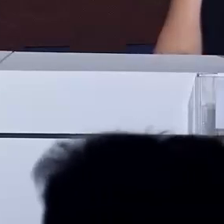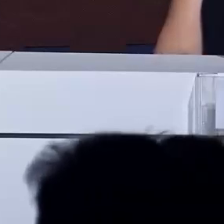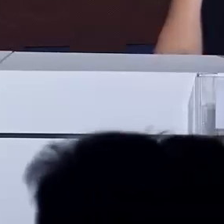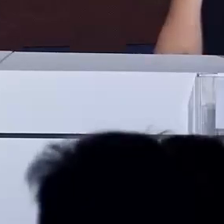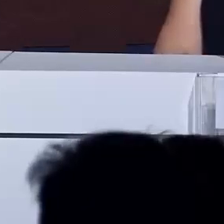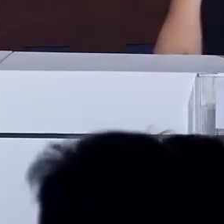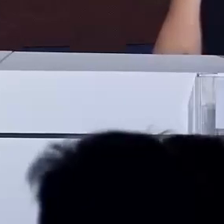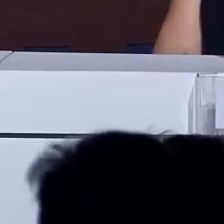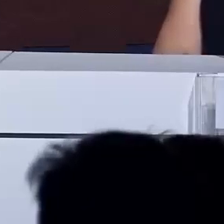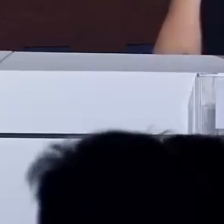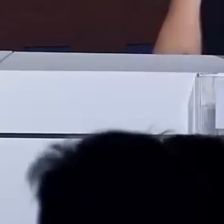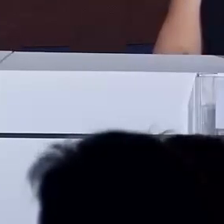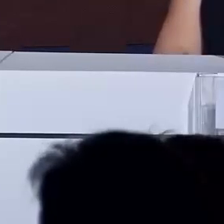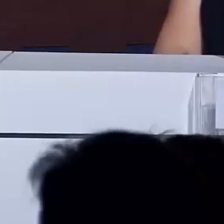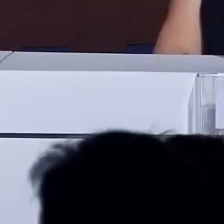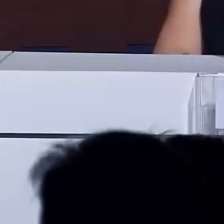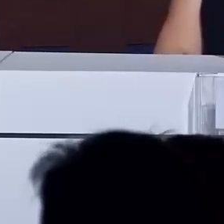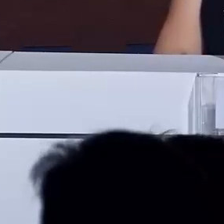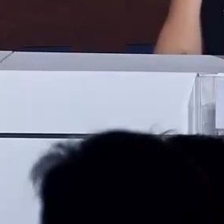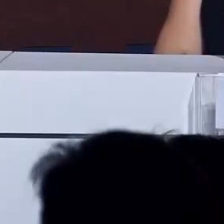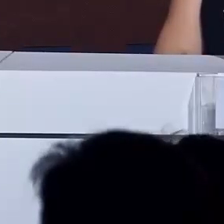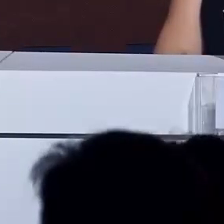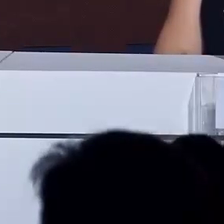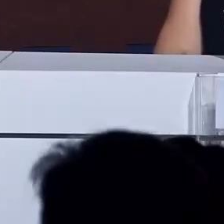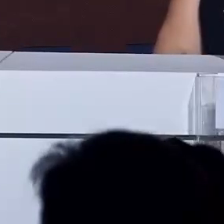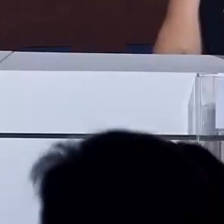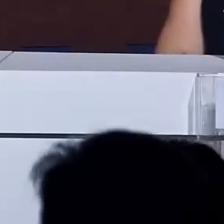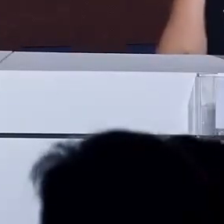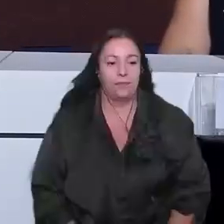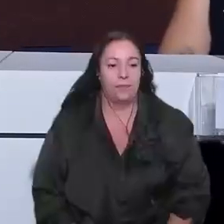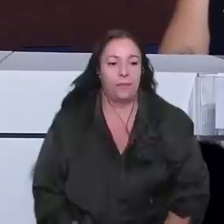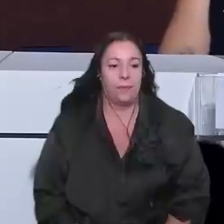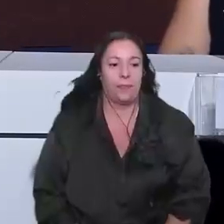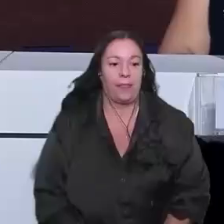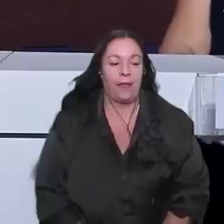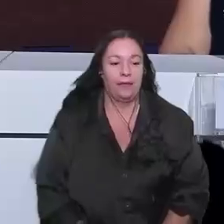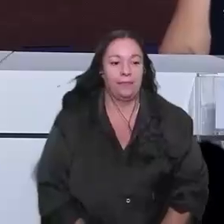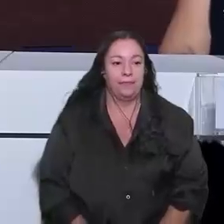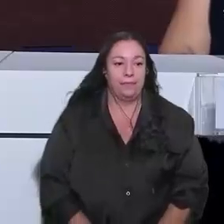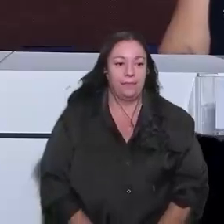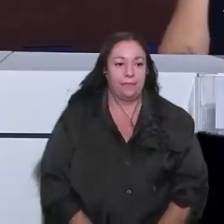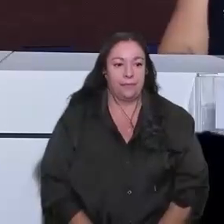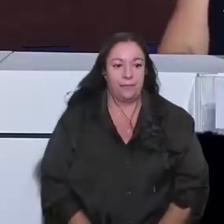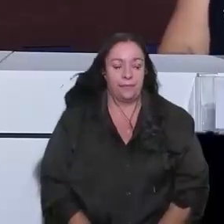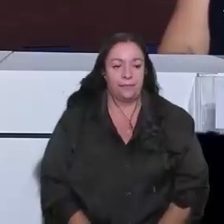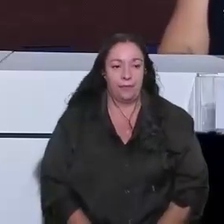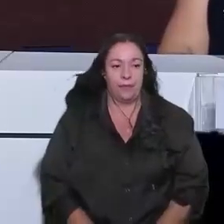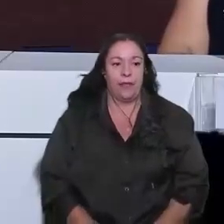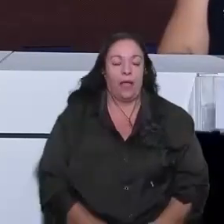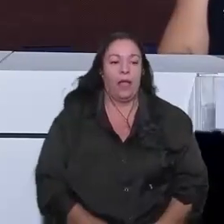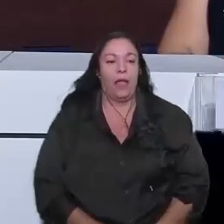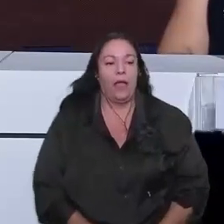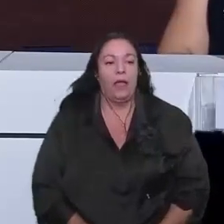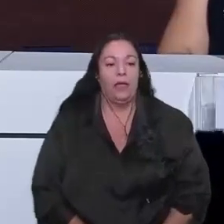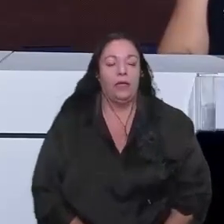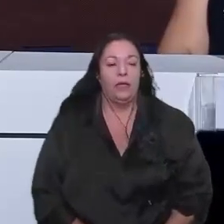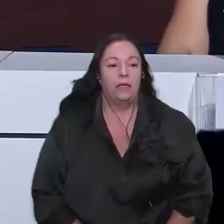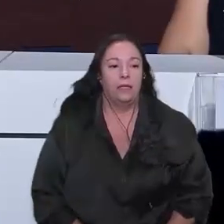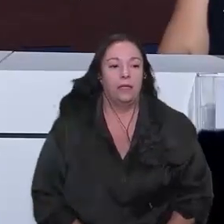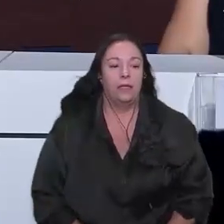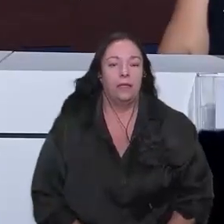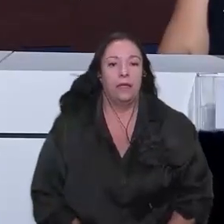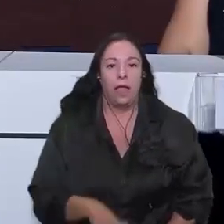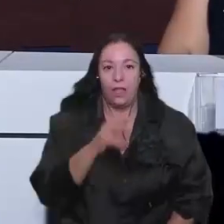Se reincidirmos no gesto, continuamos na mesma ignorância. Continuamos ignorantes, continuamos sendo os mesmos burros que éramos antes, e